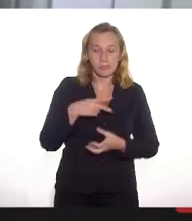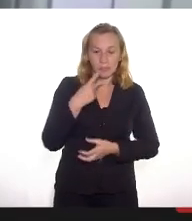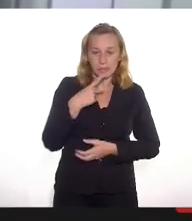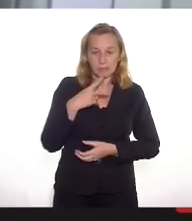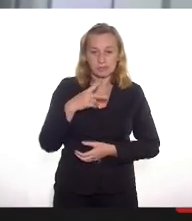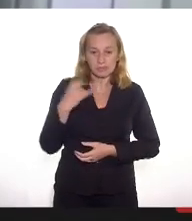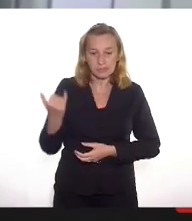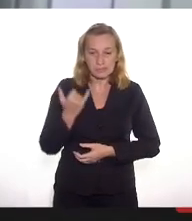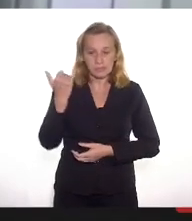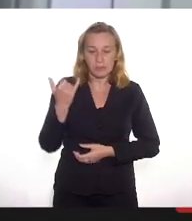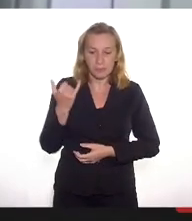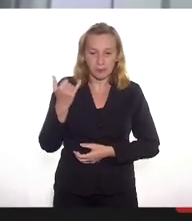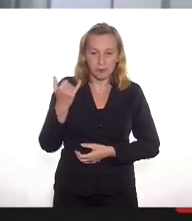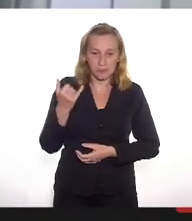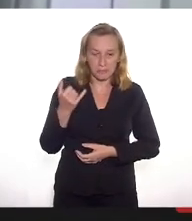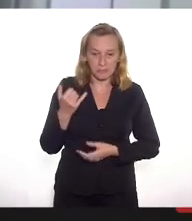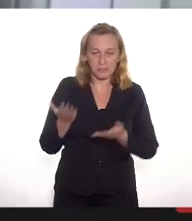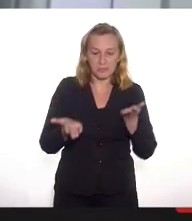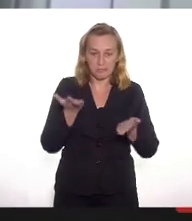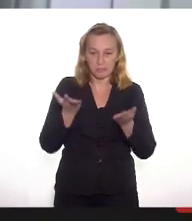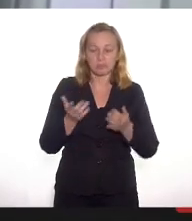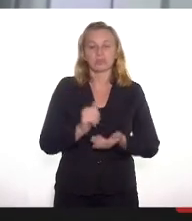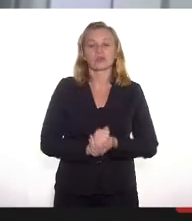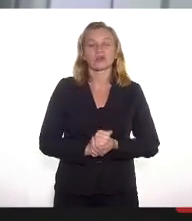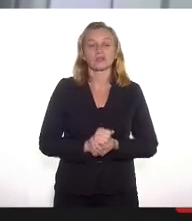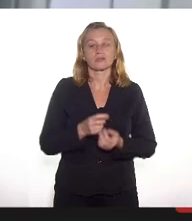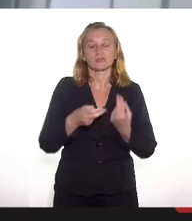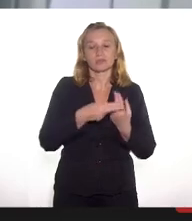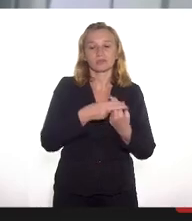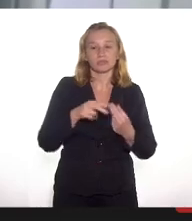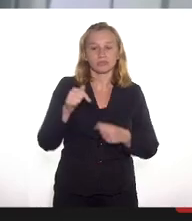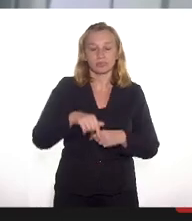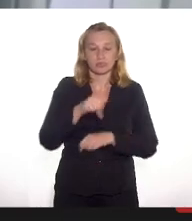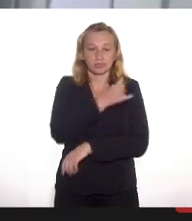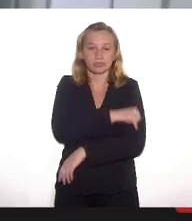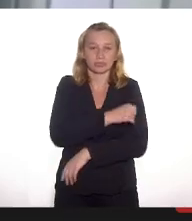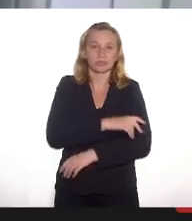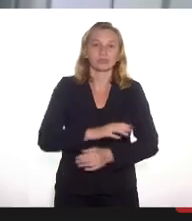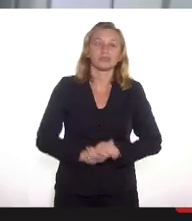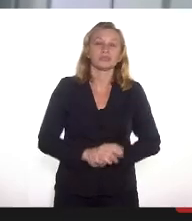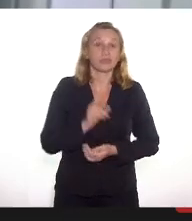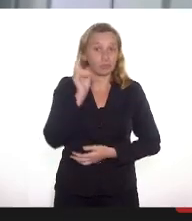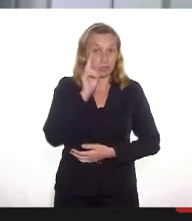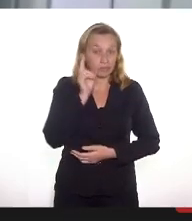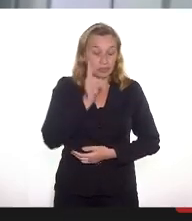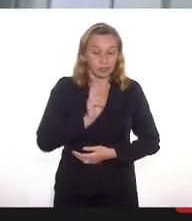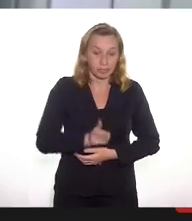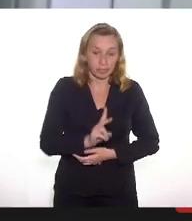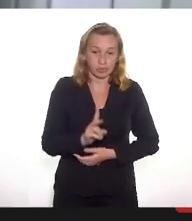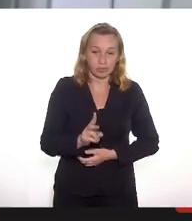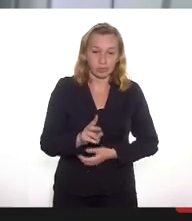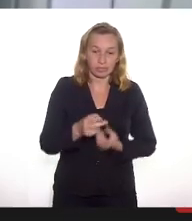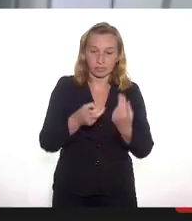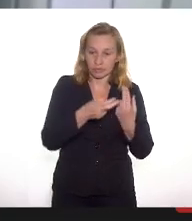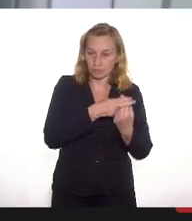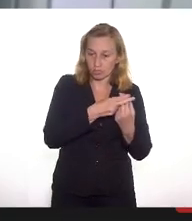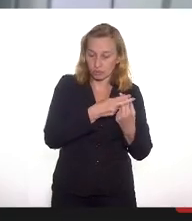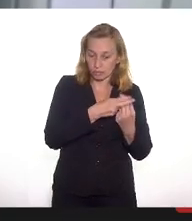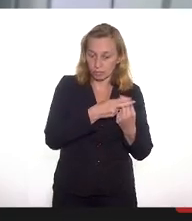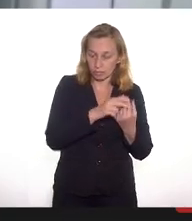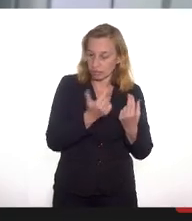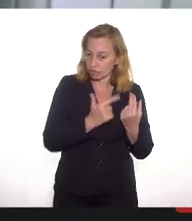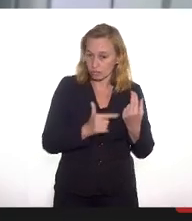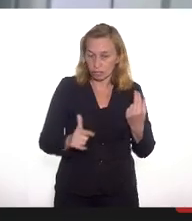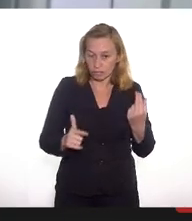a importância de fazermos um balanço crítico da situação do SUS aqui no janeiro mas nunca é demais lembrar sem ele nossa situação